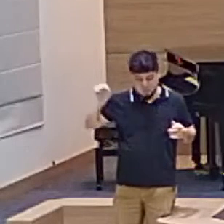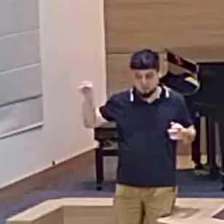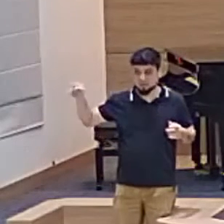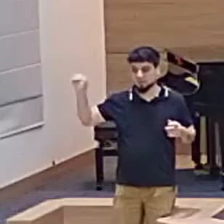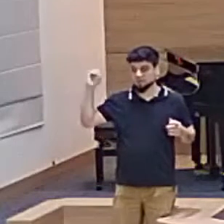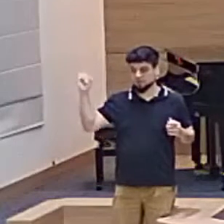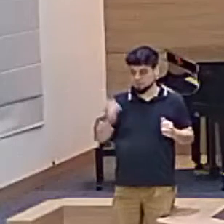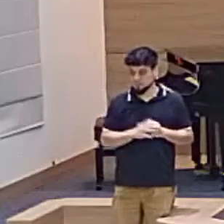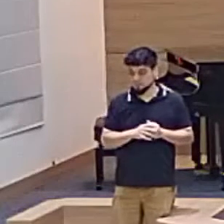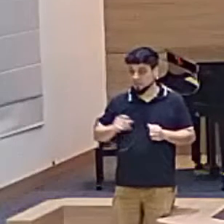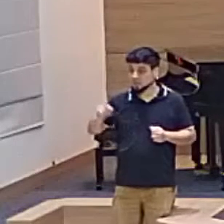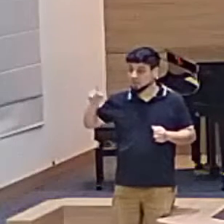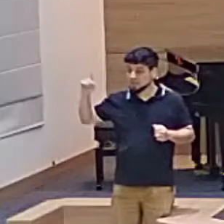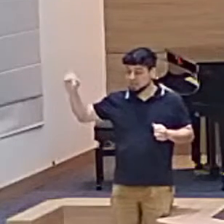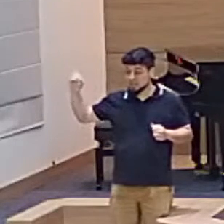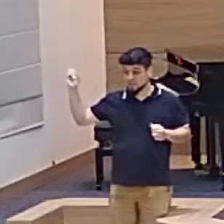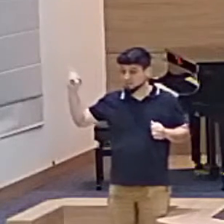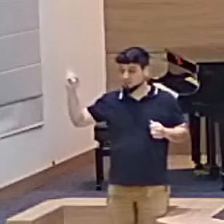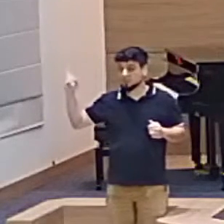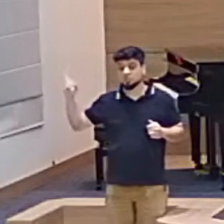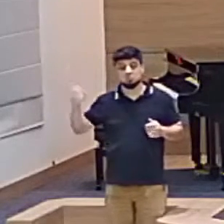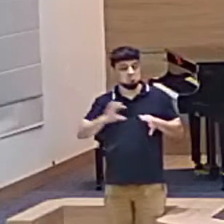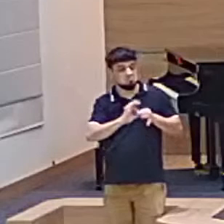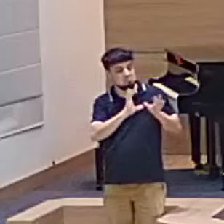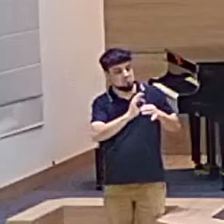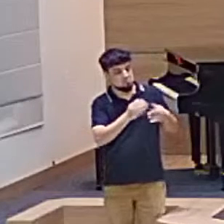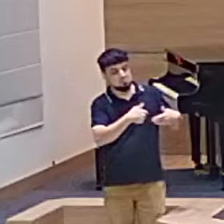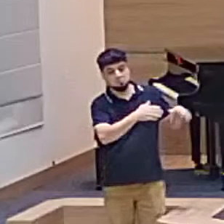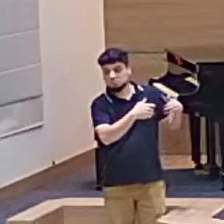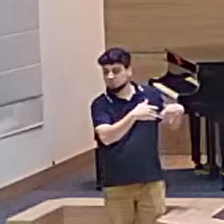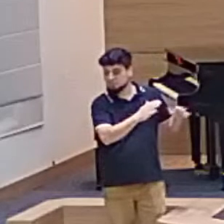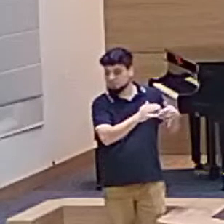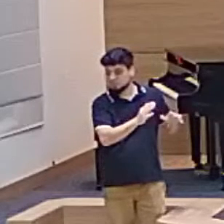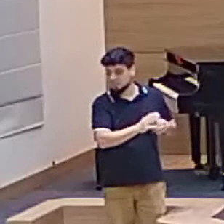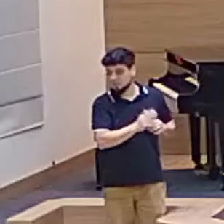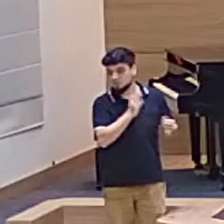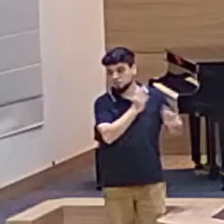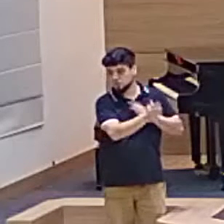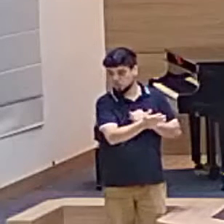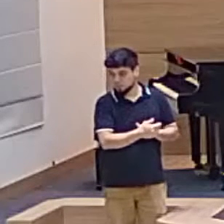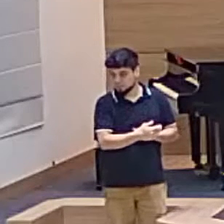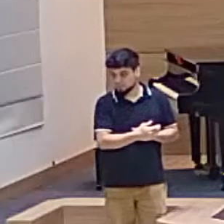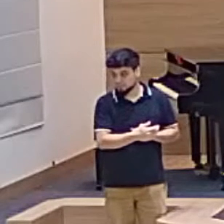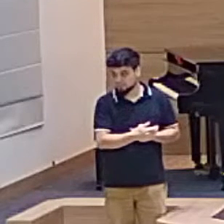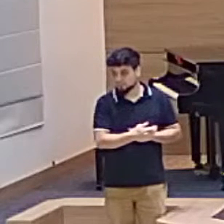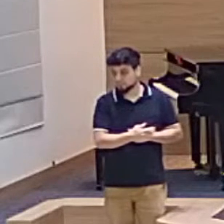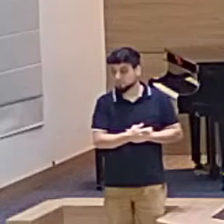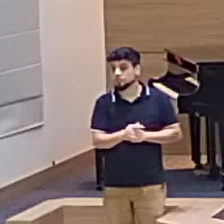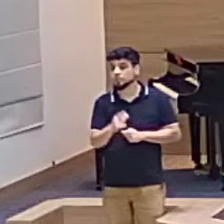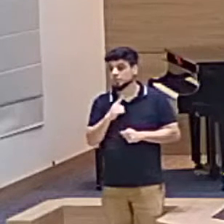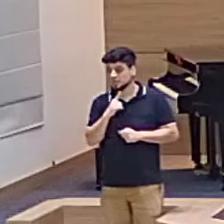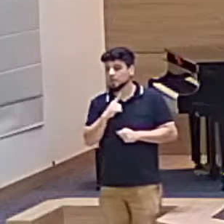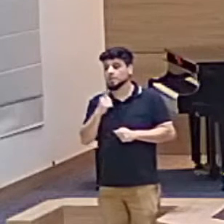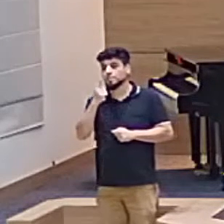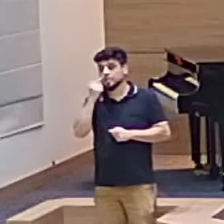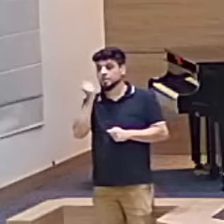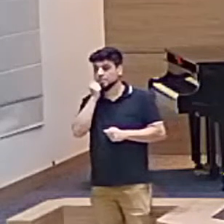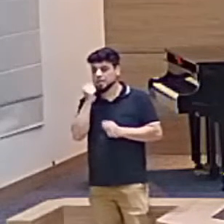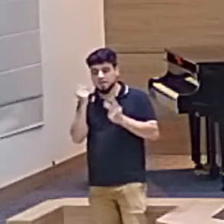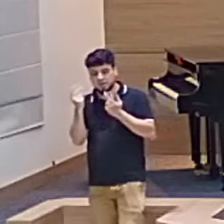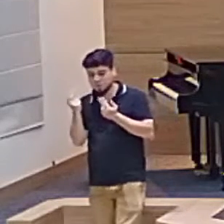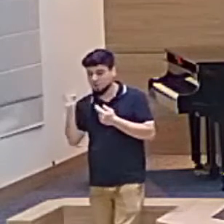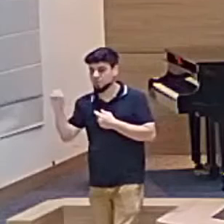Davi não faz nada o irmão nós temos pais exatamente como Davi que não se